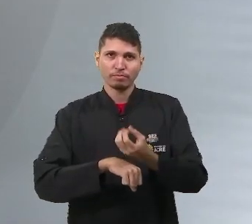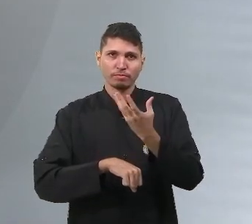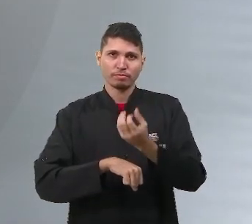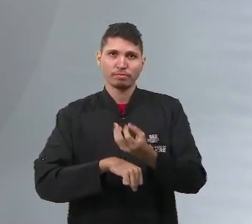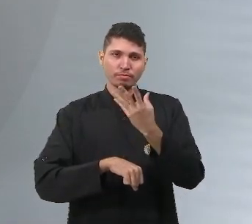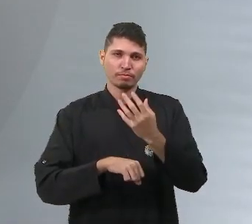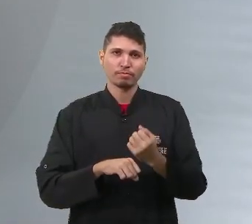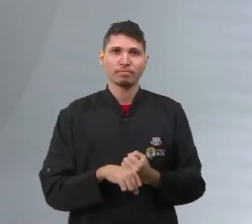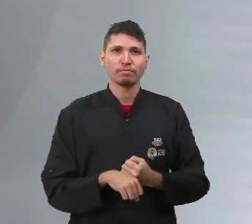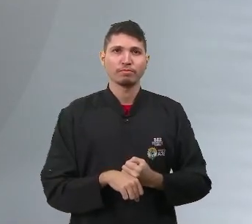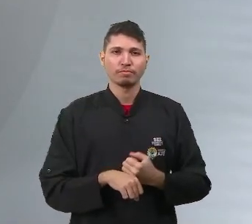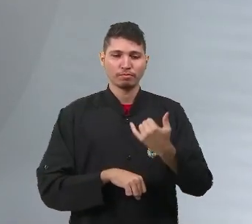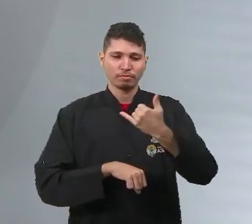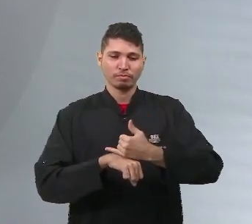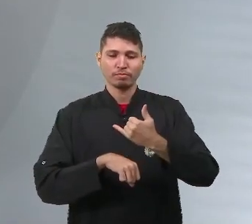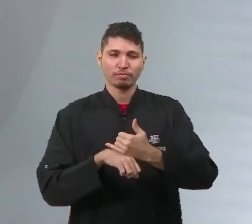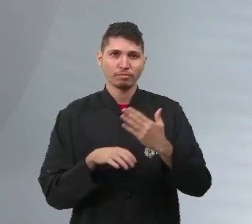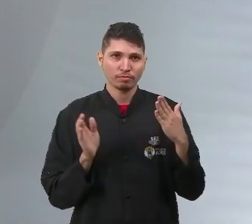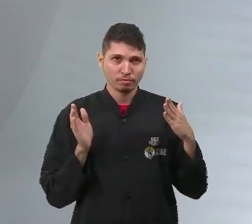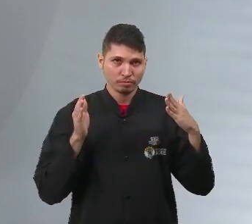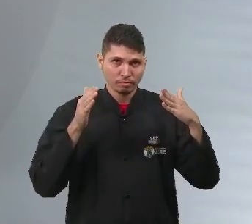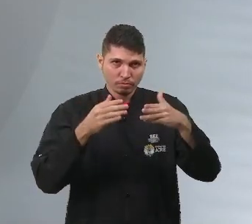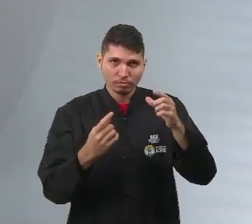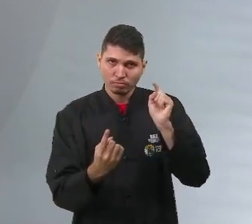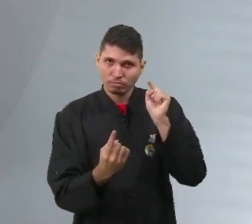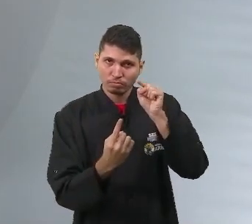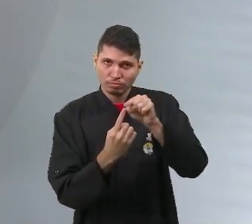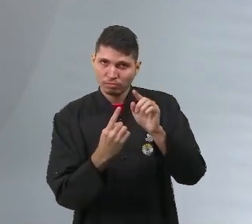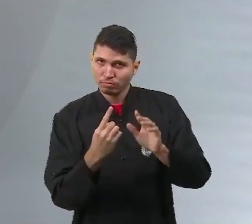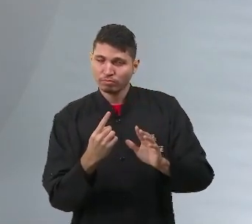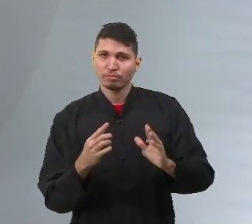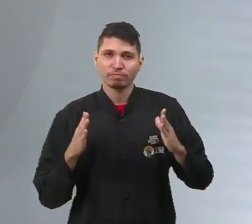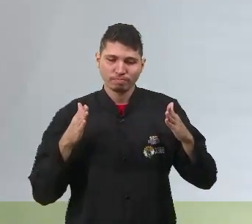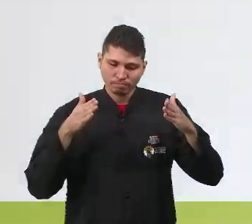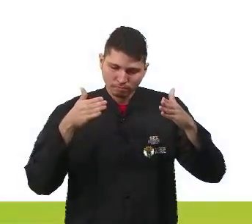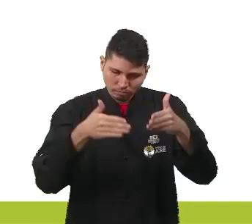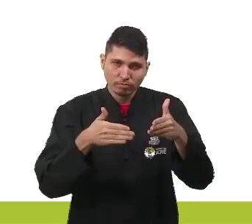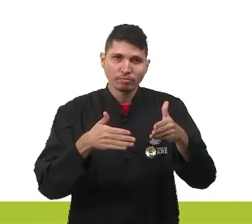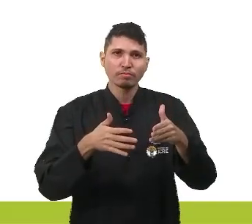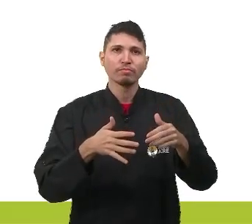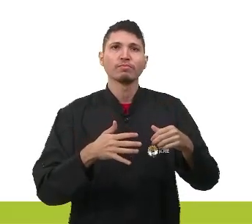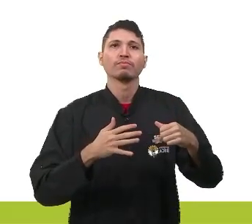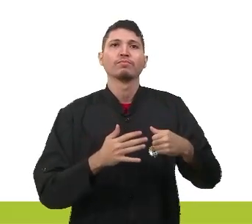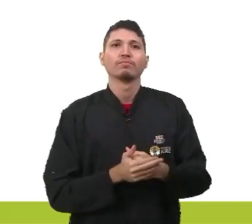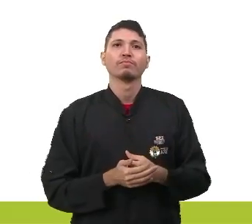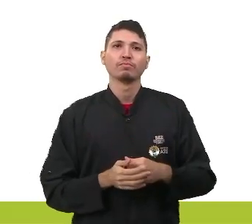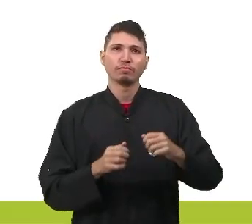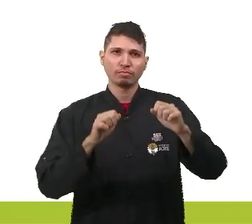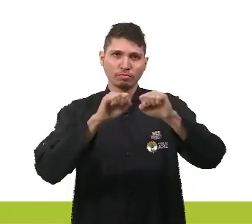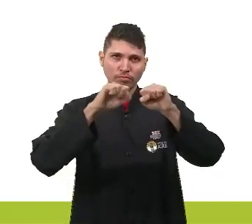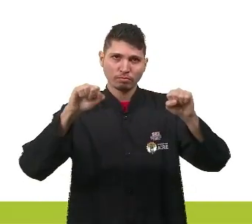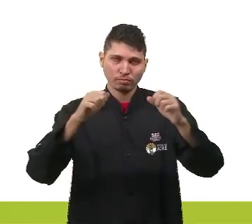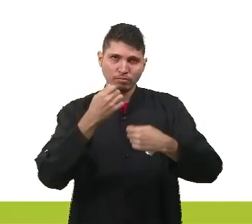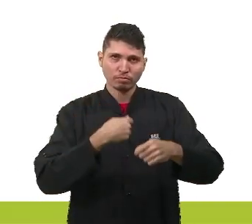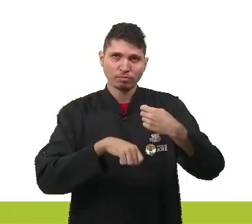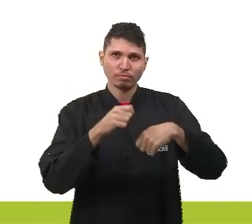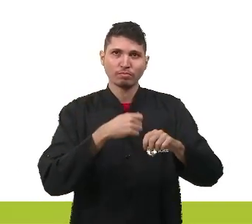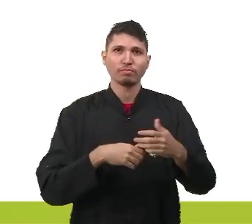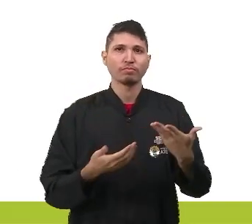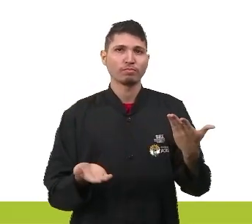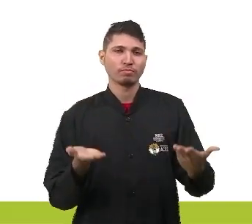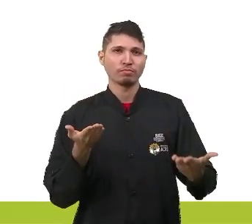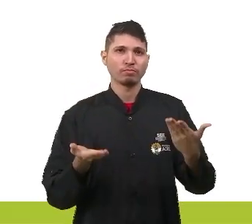objetivo central do mercantilismo. Seguindo, então, a gente passa para a balança comercial favorável. A balança